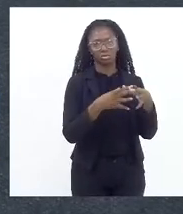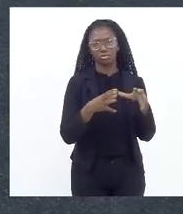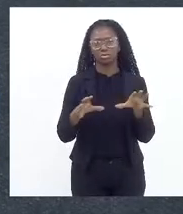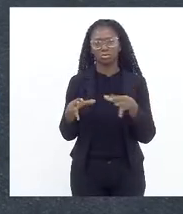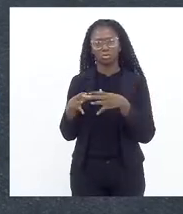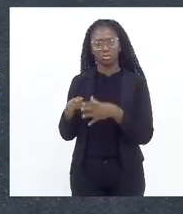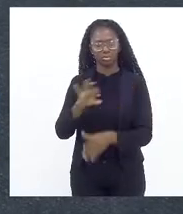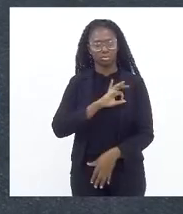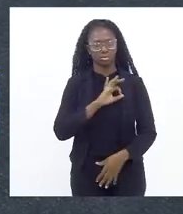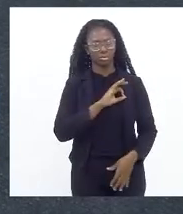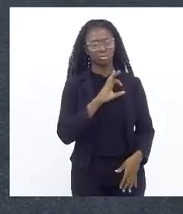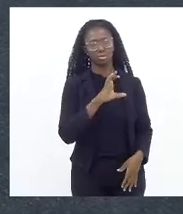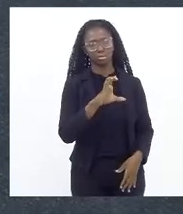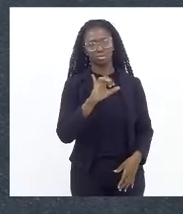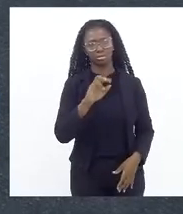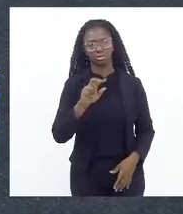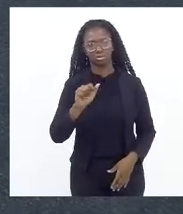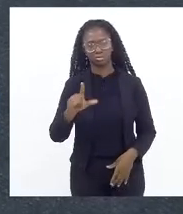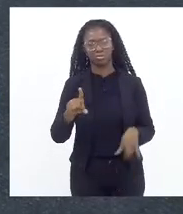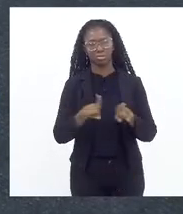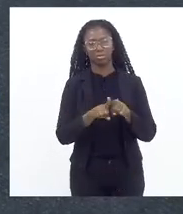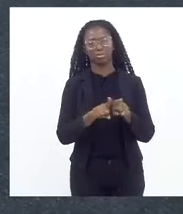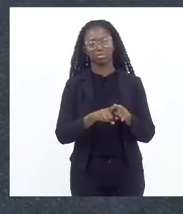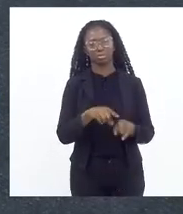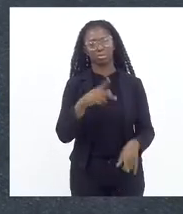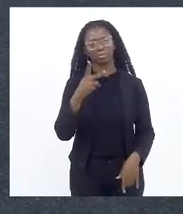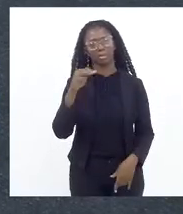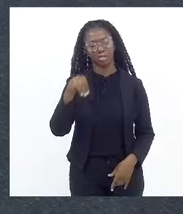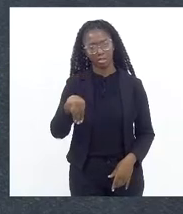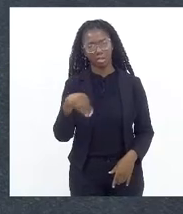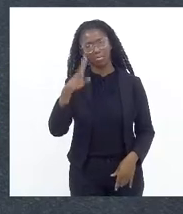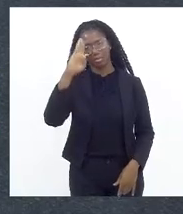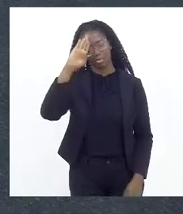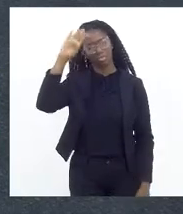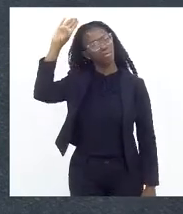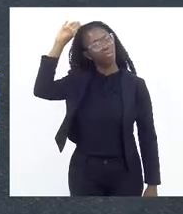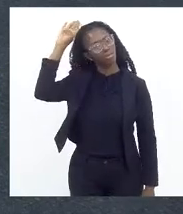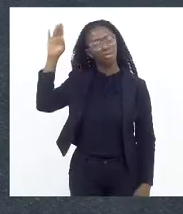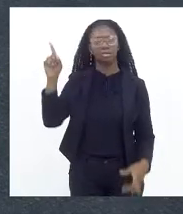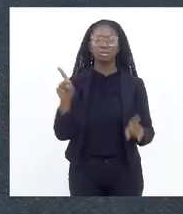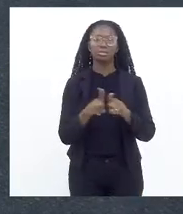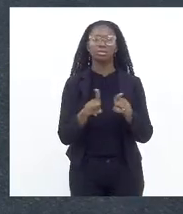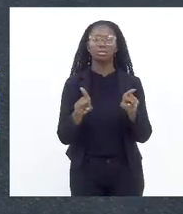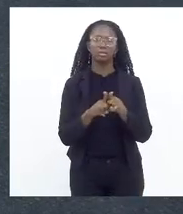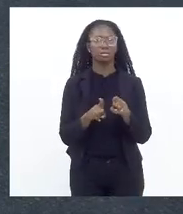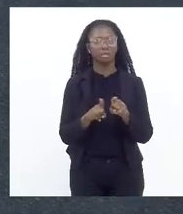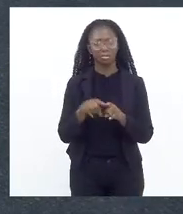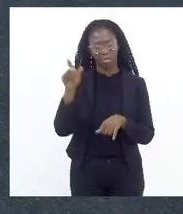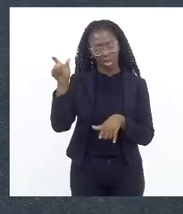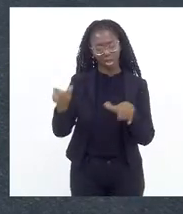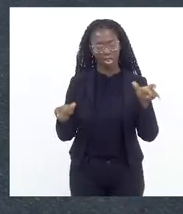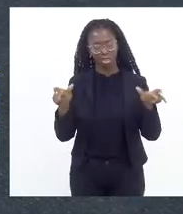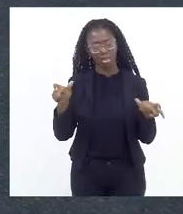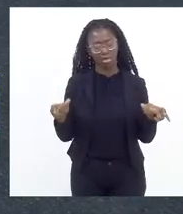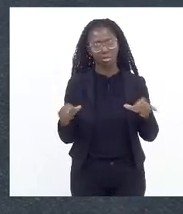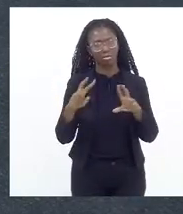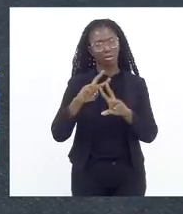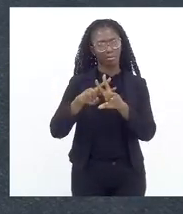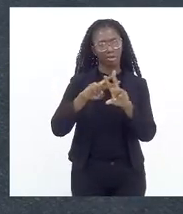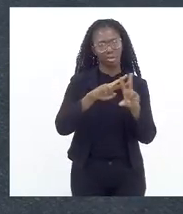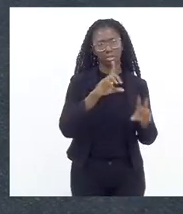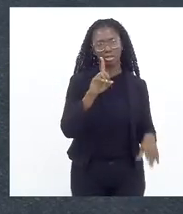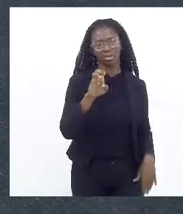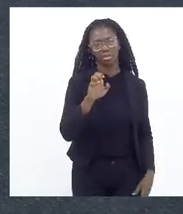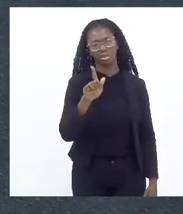da Polícia Civil, da Polícia Militar, do Corpo de Bombeiros, também do agente penitenciário e também do